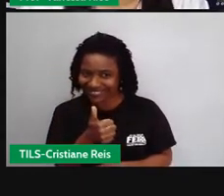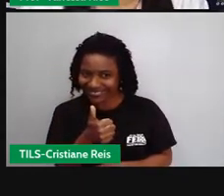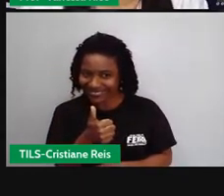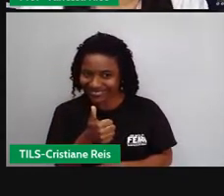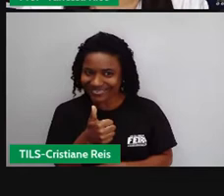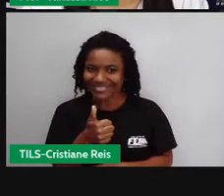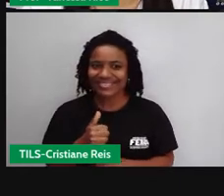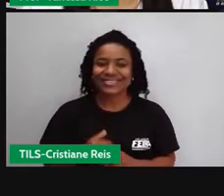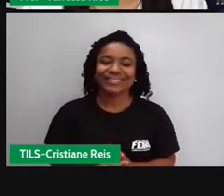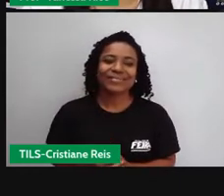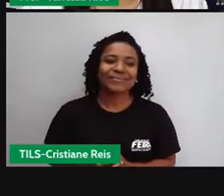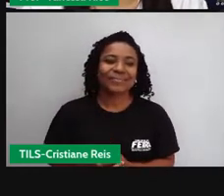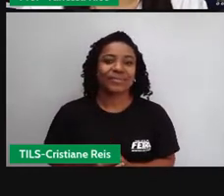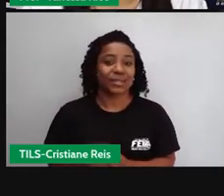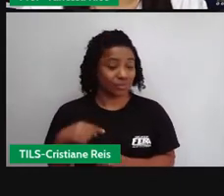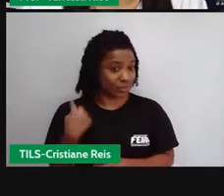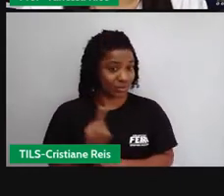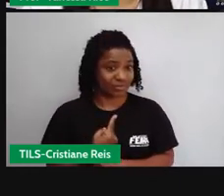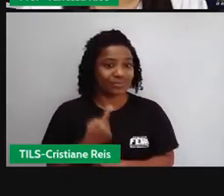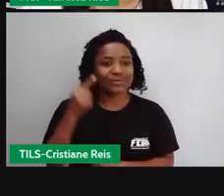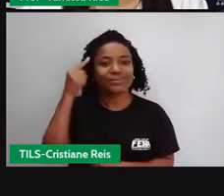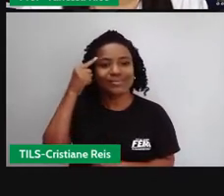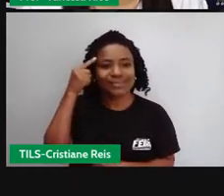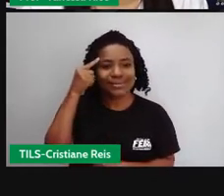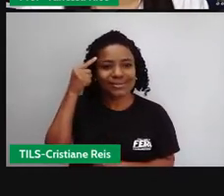Então vamos pensar.